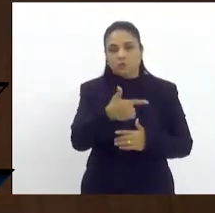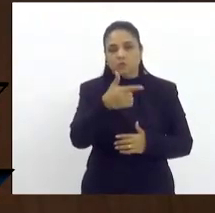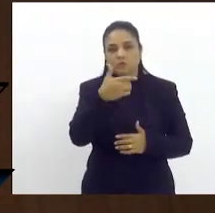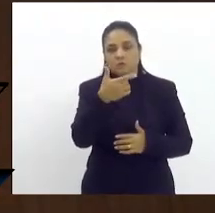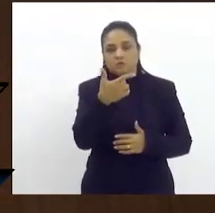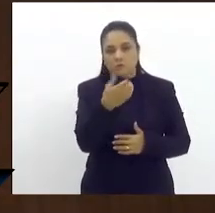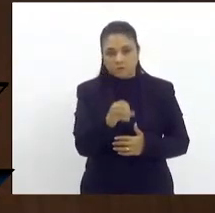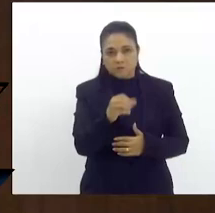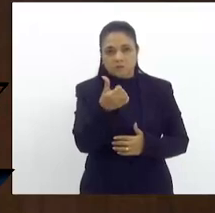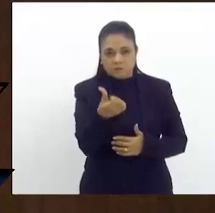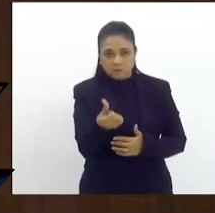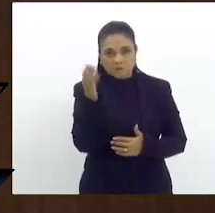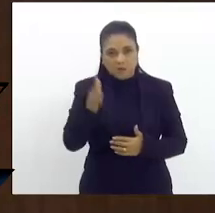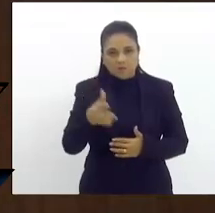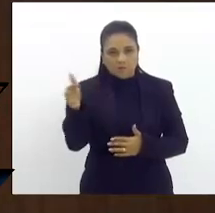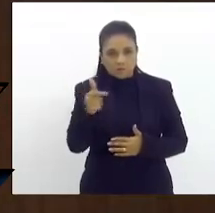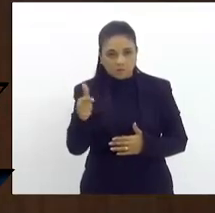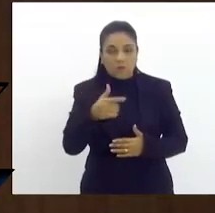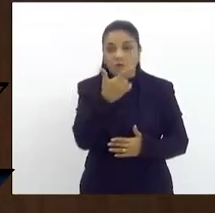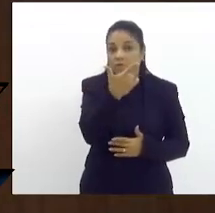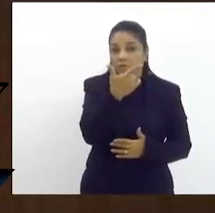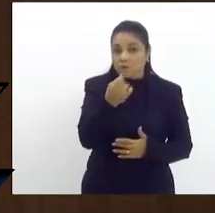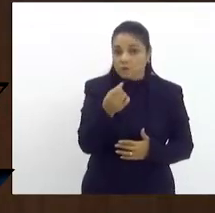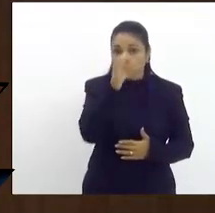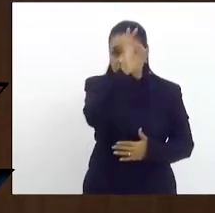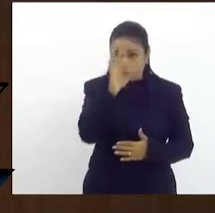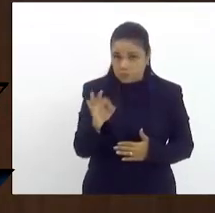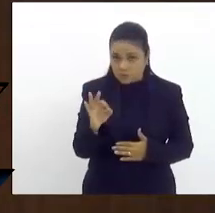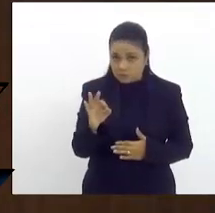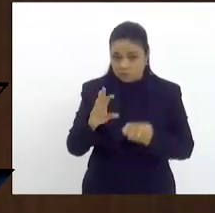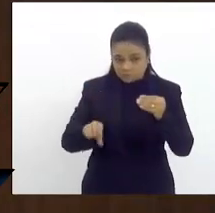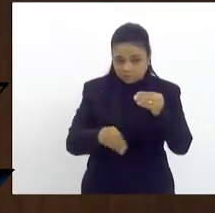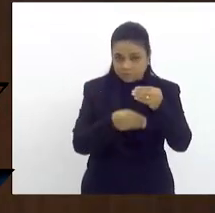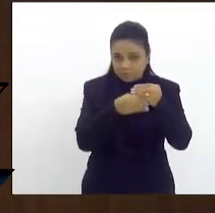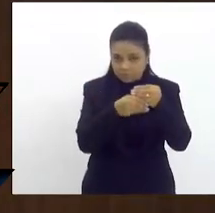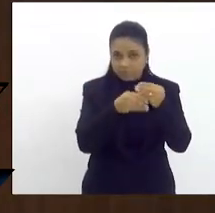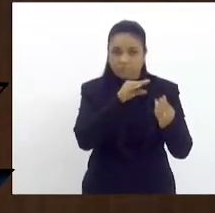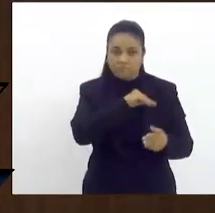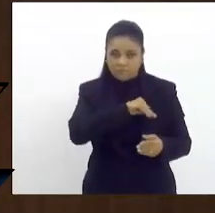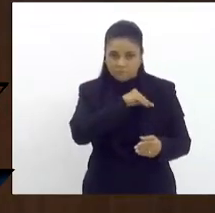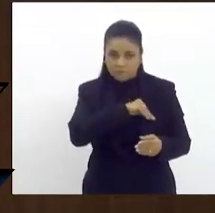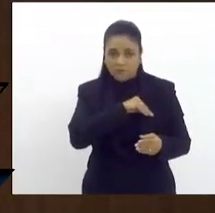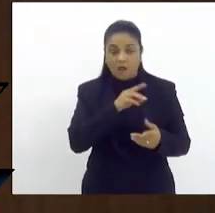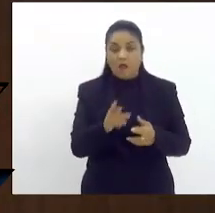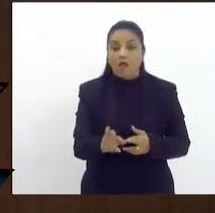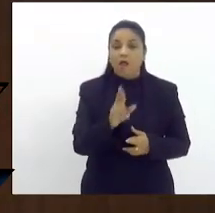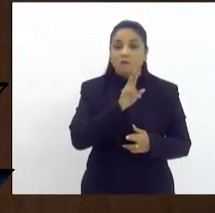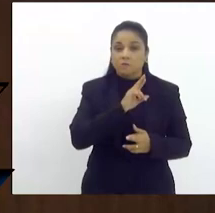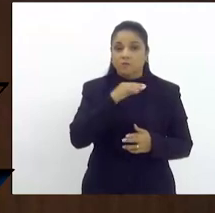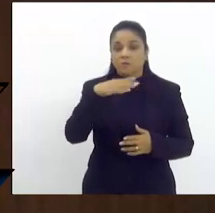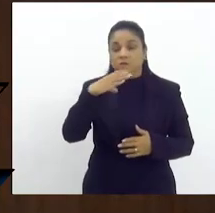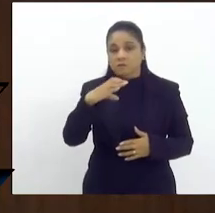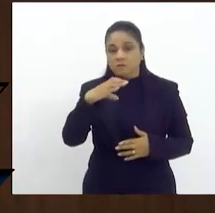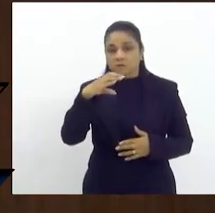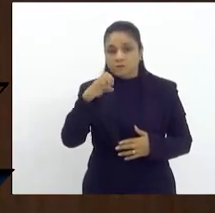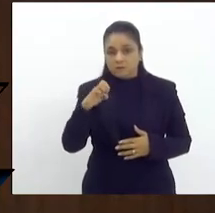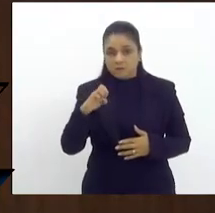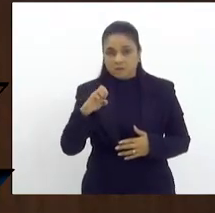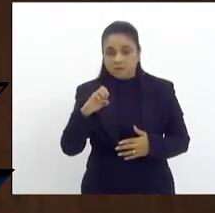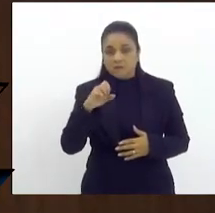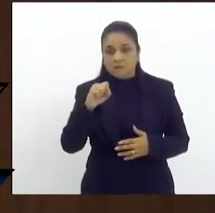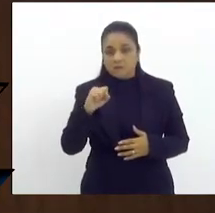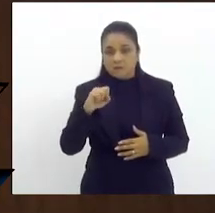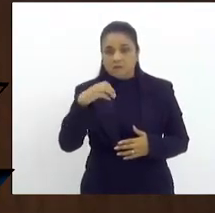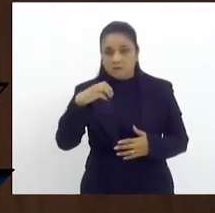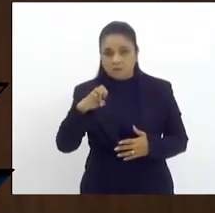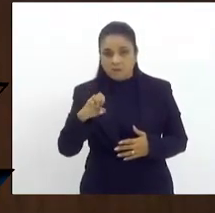2022 no percentual de 20% do vencimento básico porém ele recebeu uma resposta da SEAP que não houve a regulamentação da